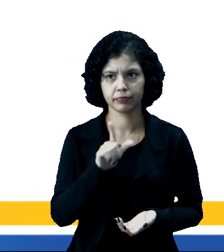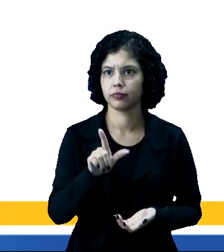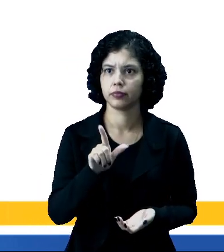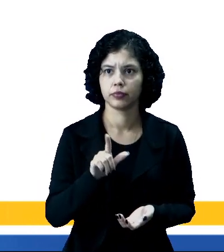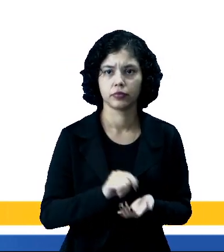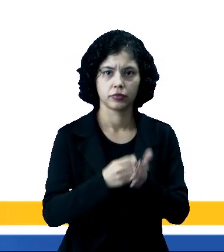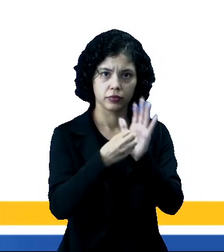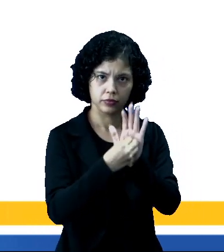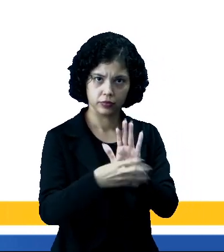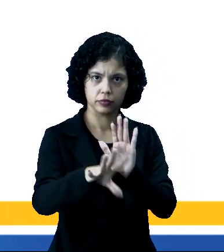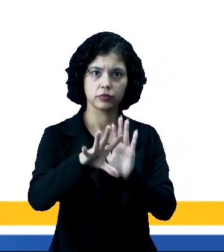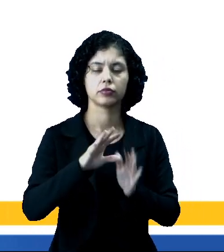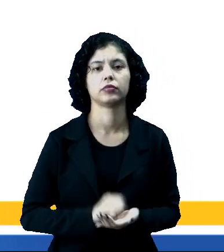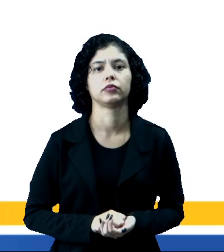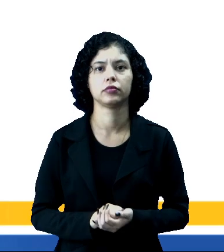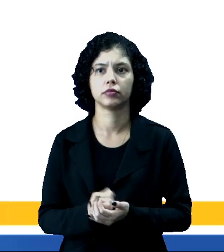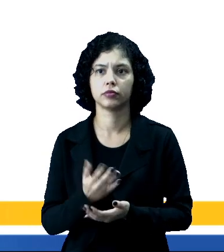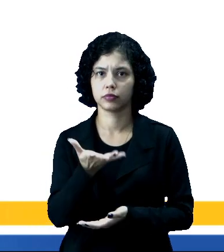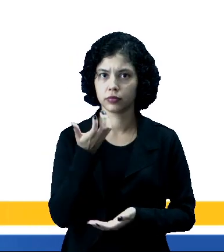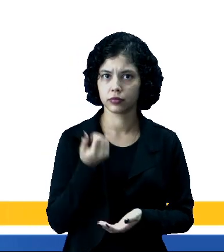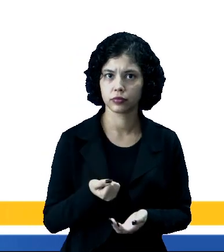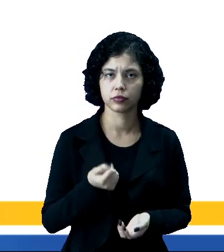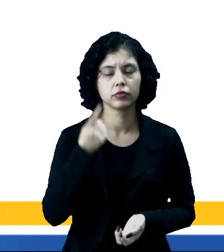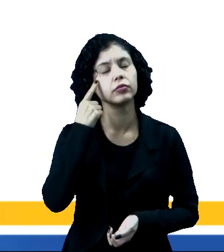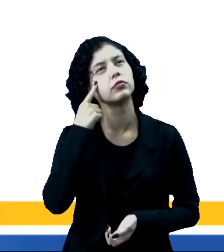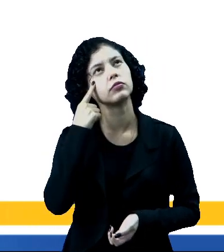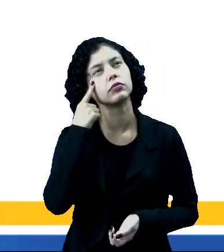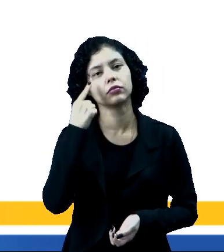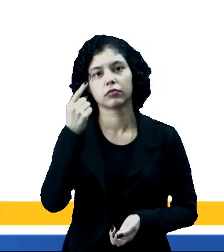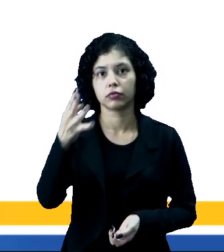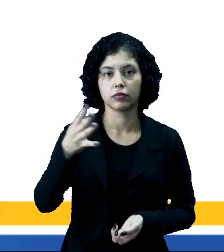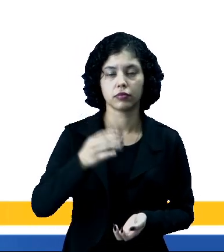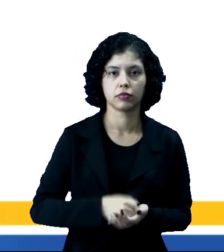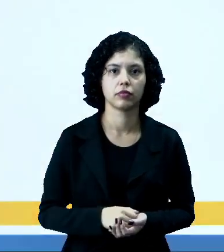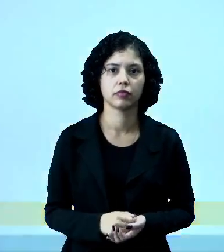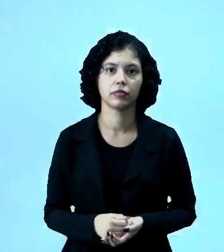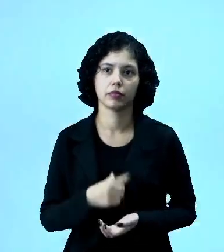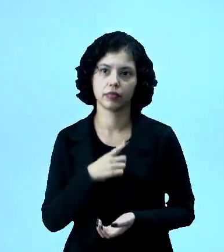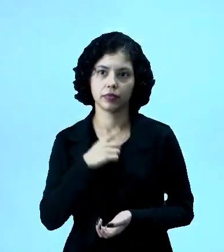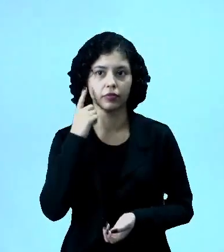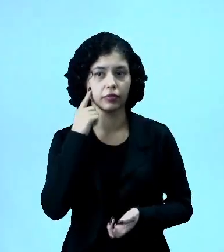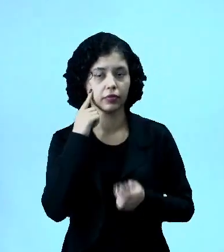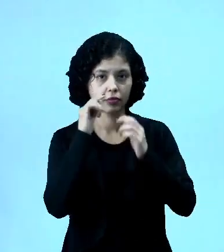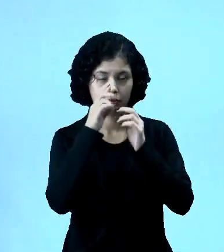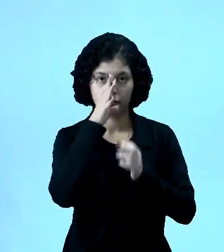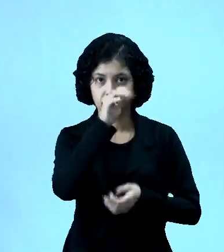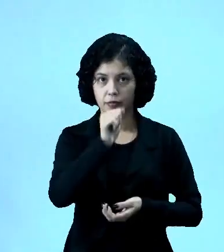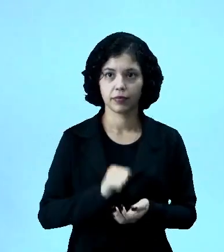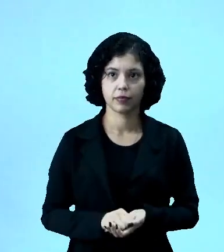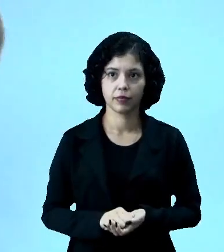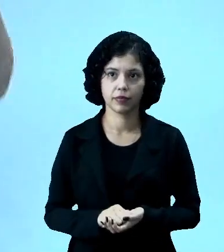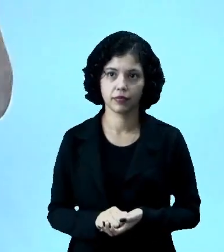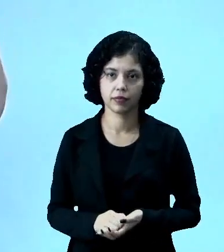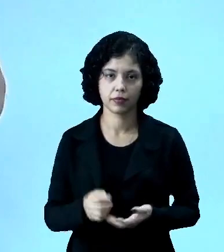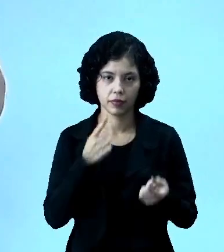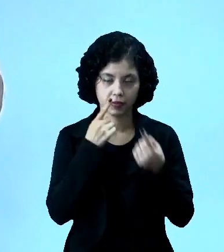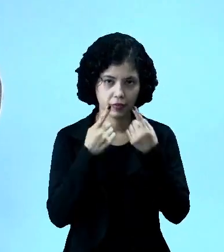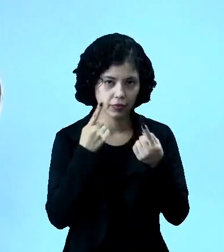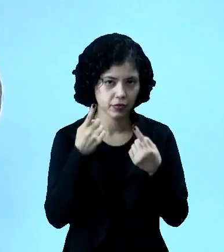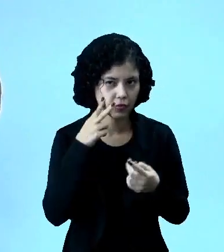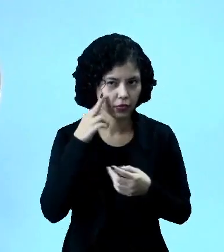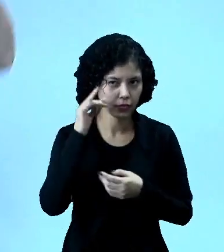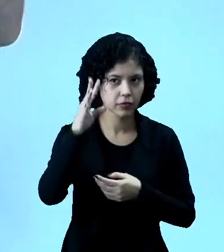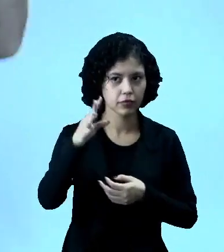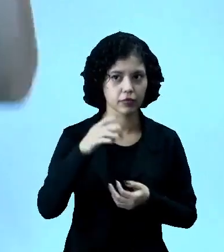consegue emitir uma mensagem para um receptor pela telepatia, poder da mente, né? Imagina só, estou aqui, calma aí, vou conversar contigo aí do outro lado,